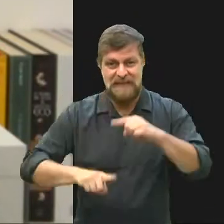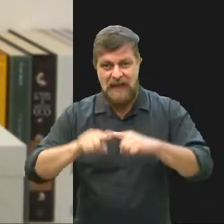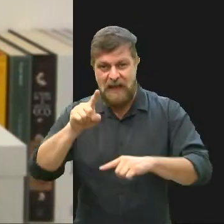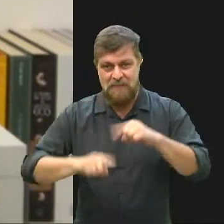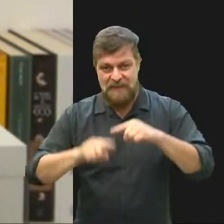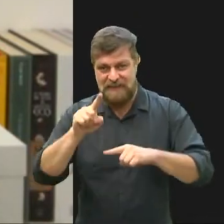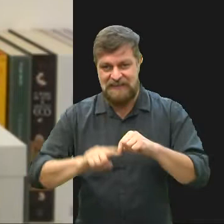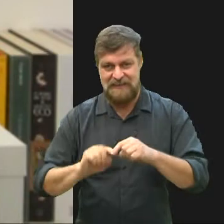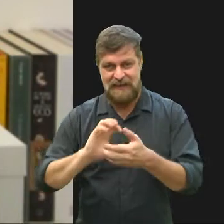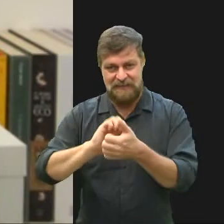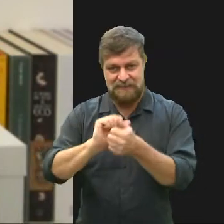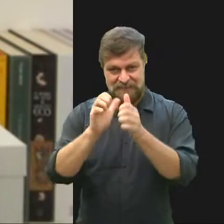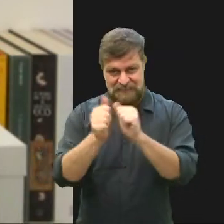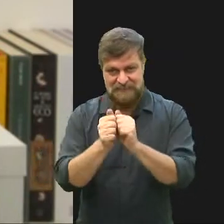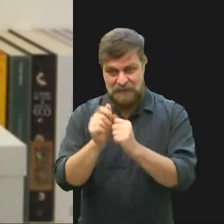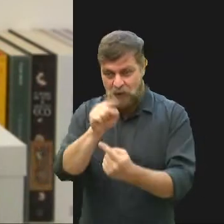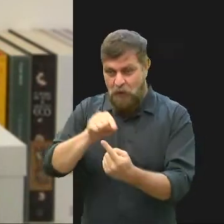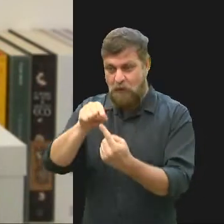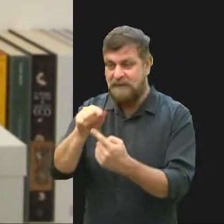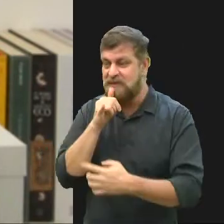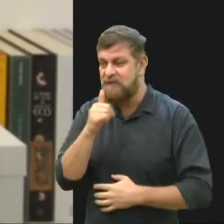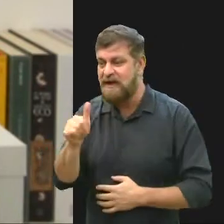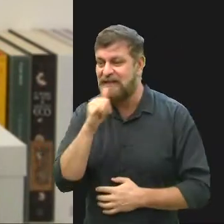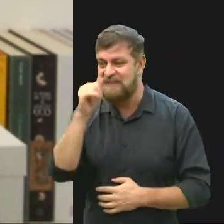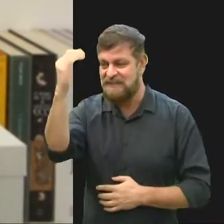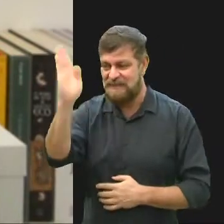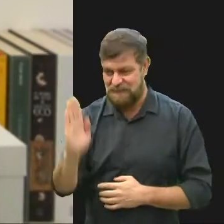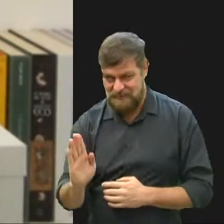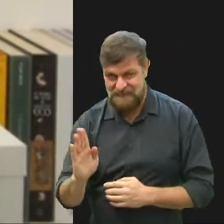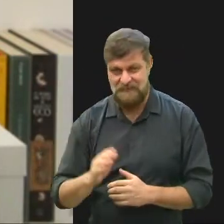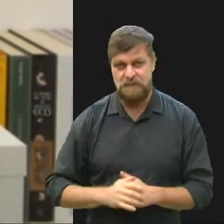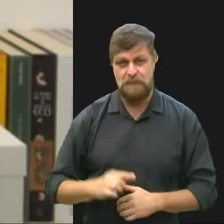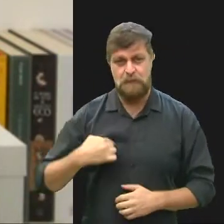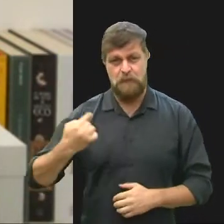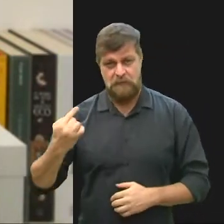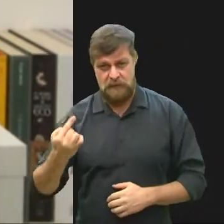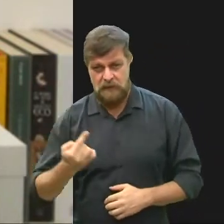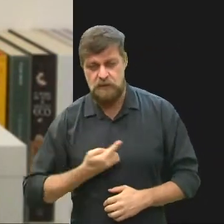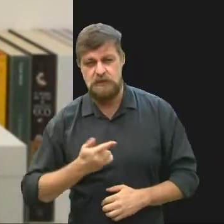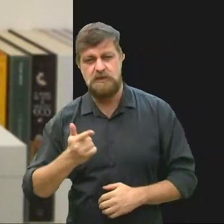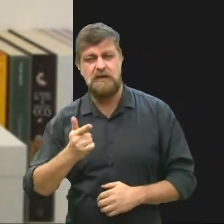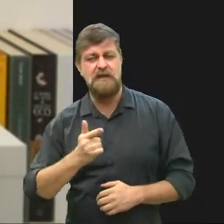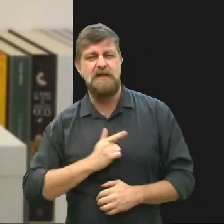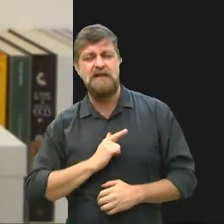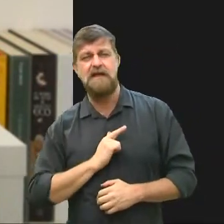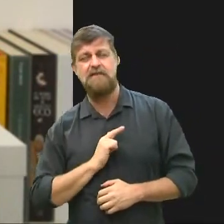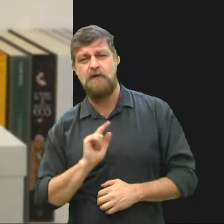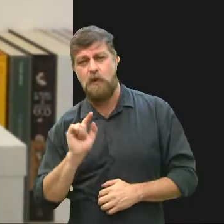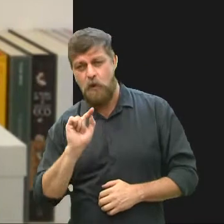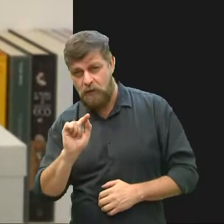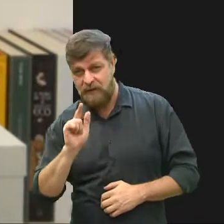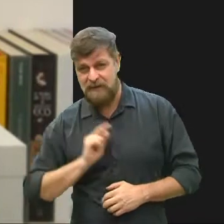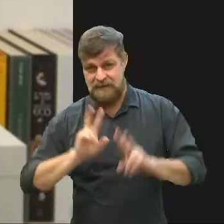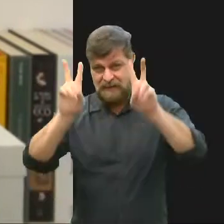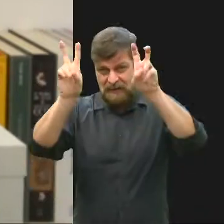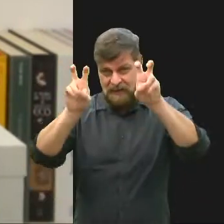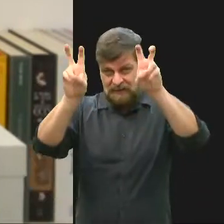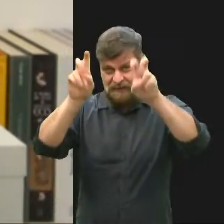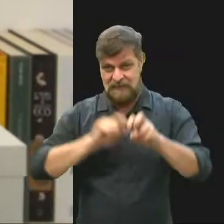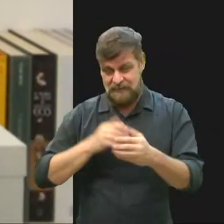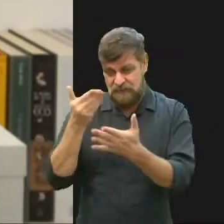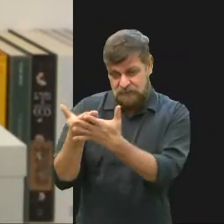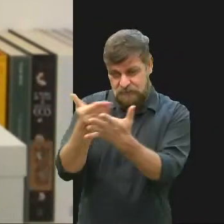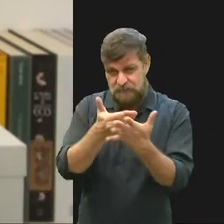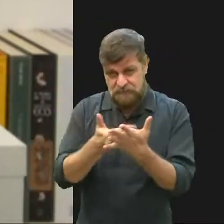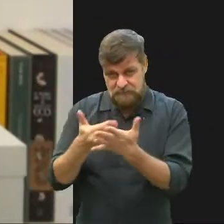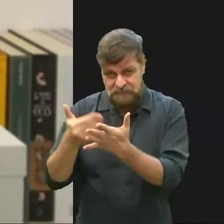para finalidades energéticas no Brasil. A gente contou, então, a abordagem utilizada no estudo